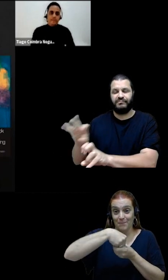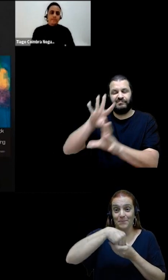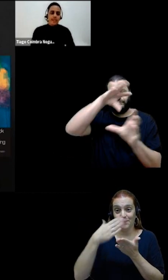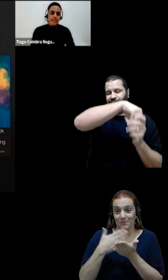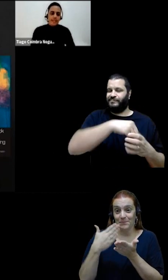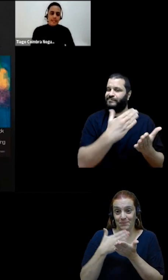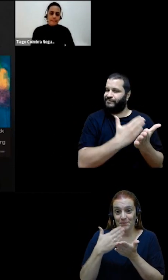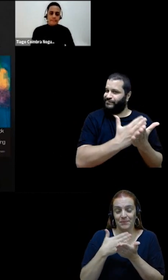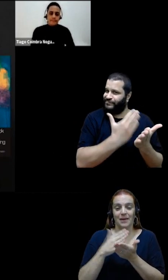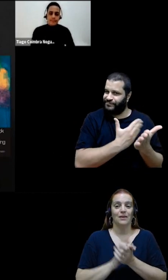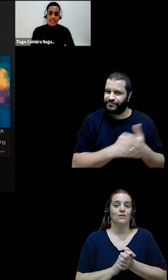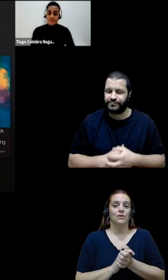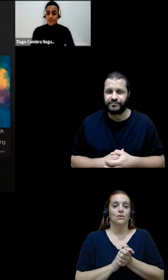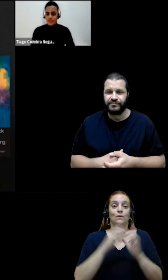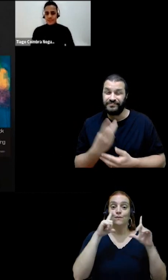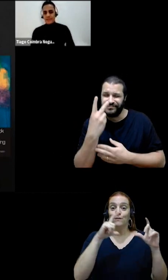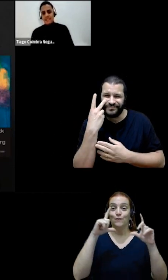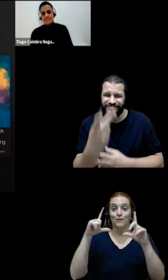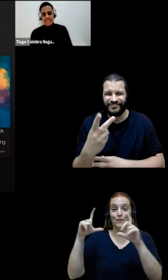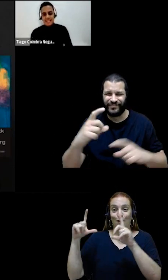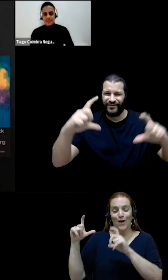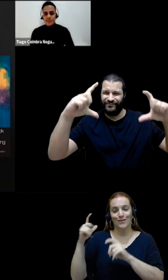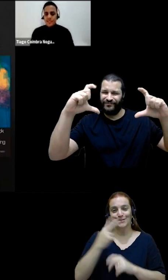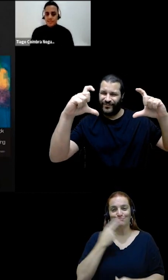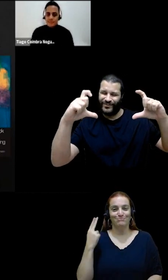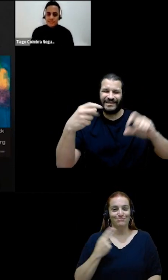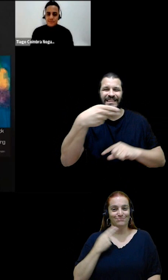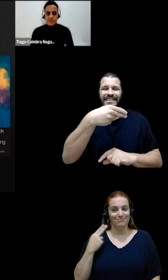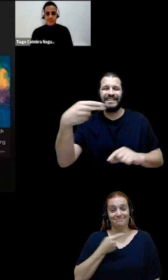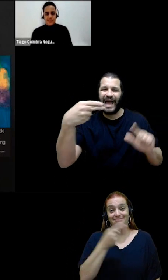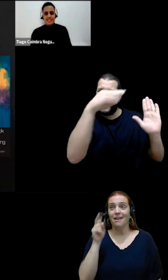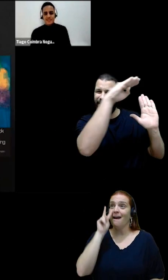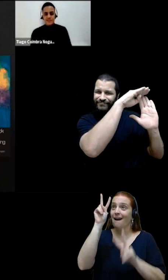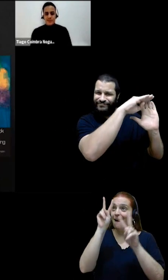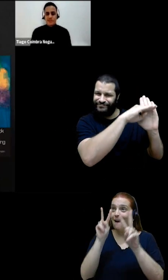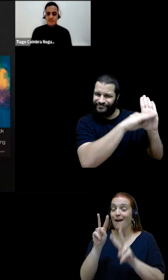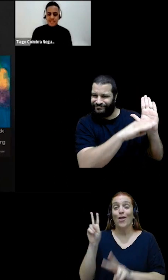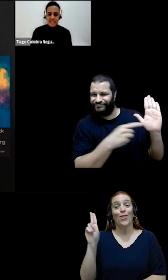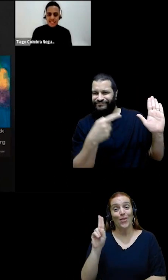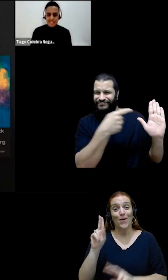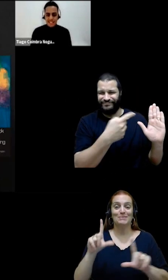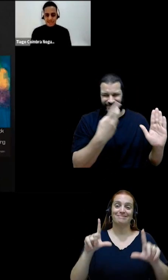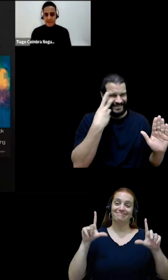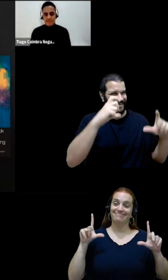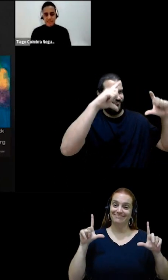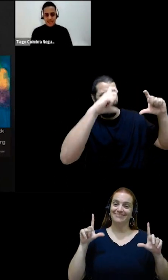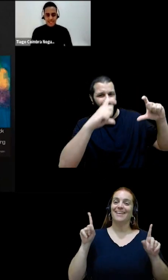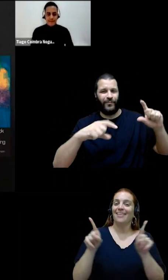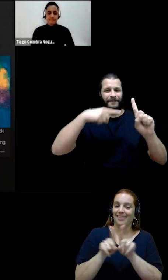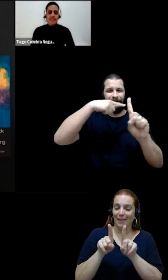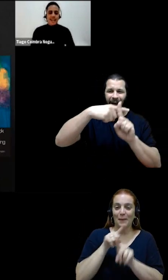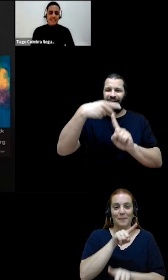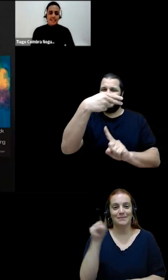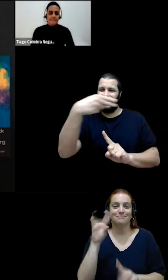publicados e as fotos também desses autores, para que vocês possam conhecer não só os nomes, mas a carinha deles